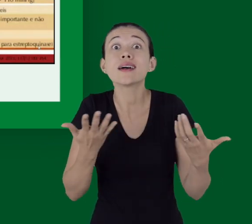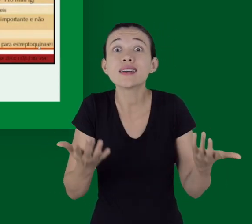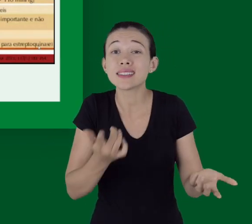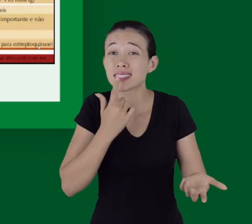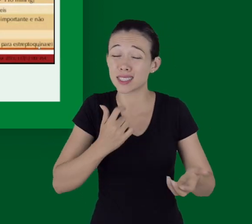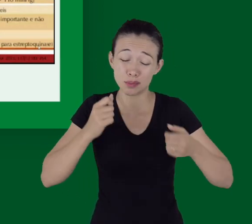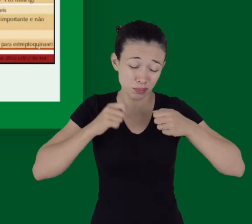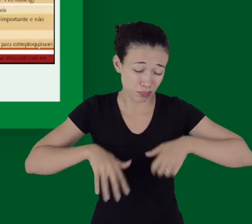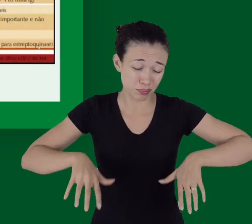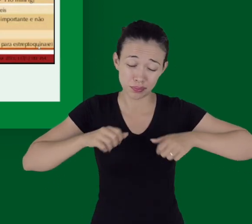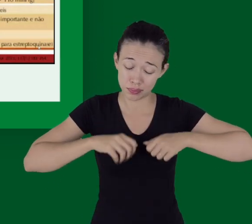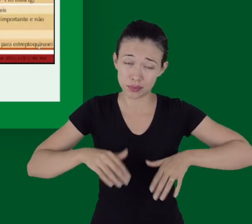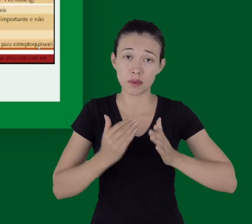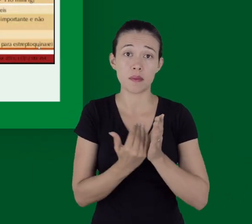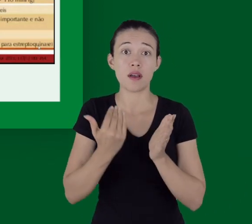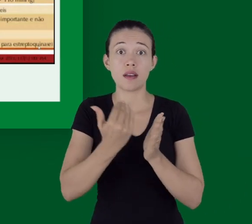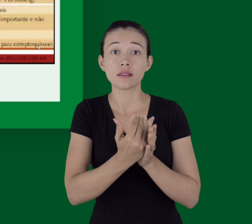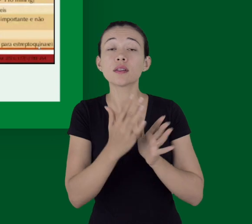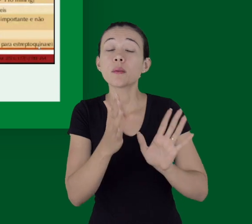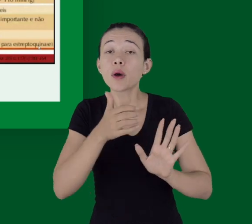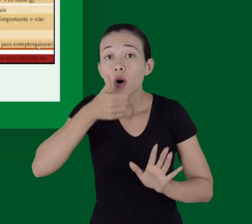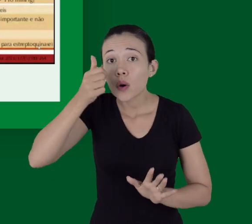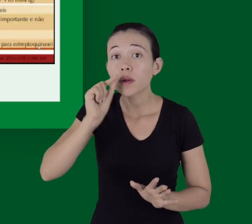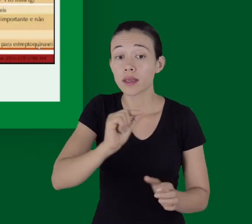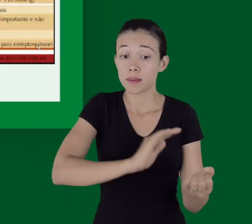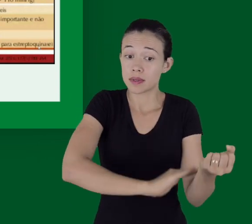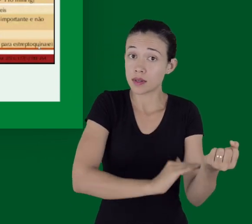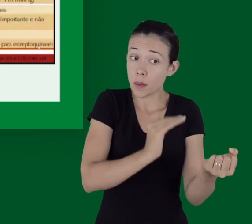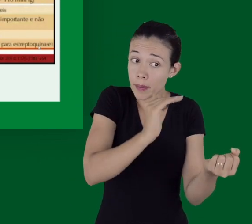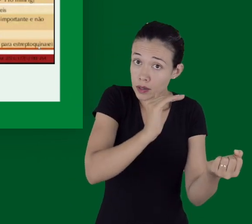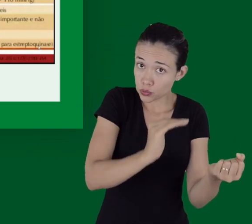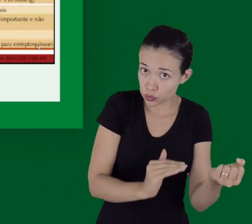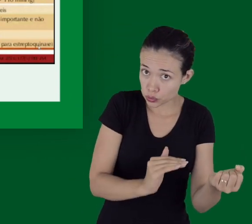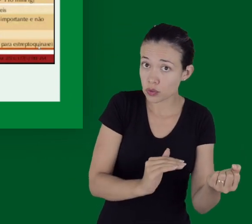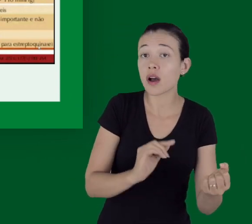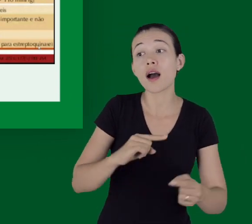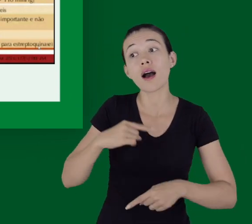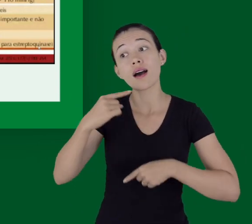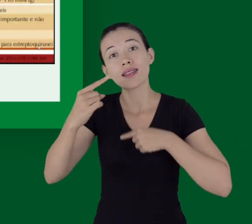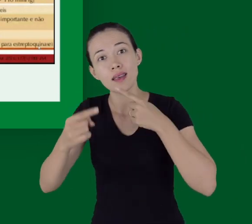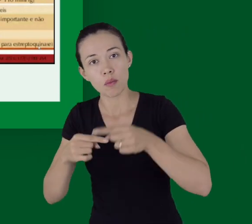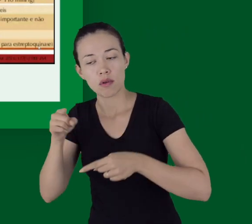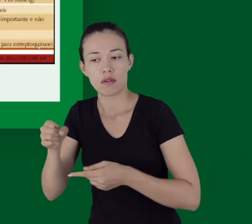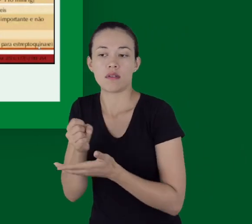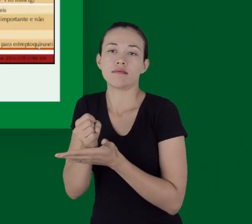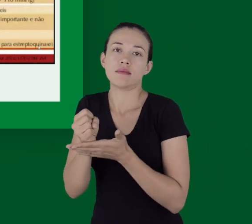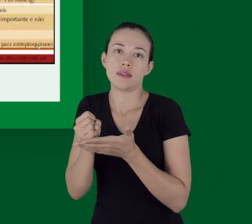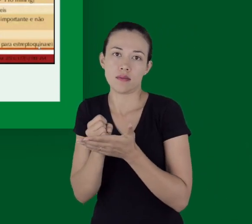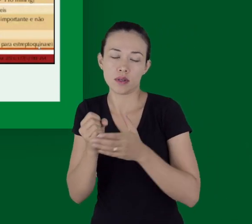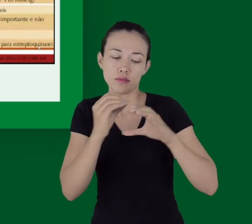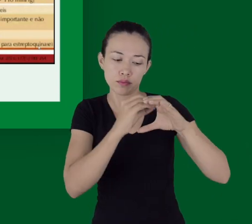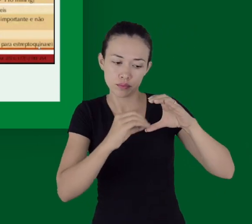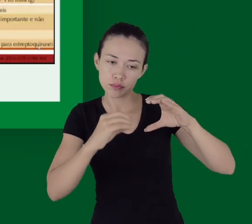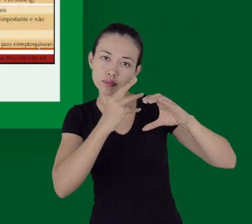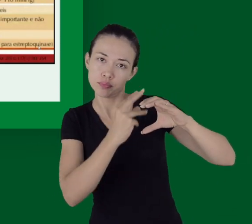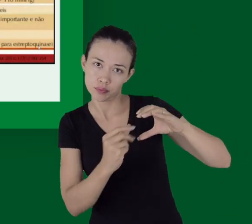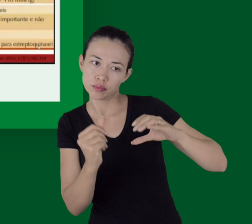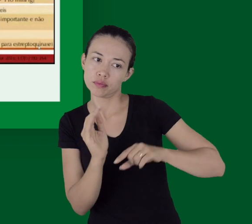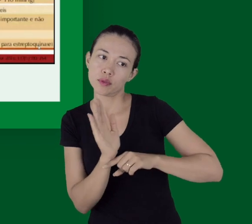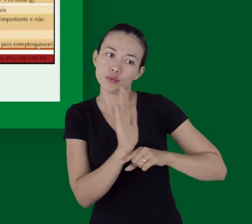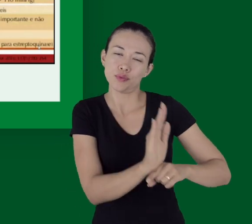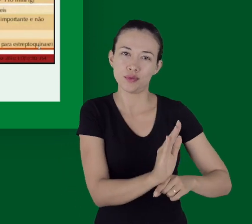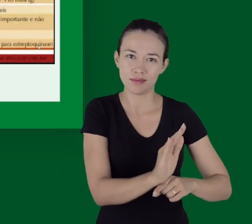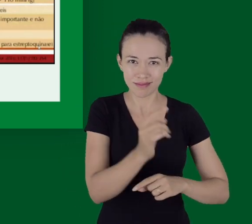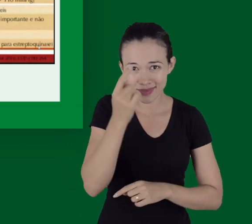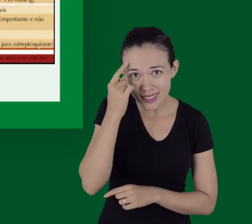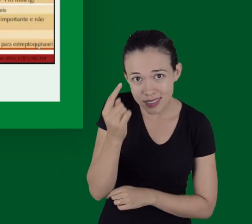por que é relativo? Você abaixa a pressão, depois faz o fibrinolítico, tá certo? Então, relativo porque tem coisas que você